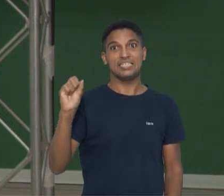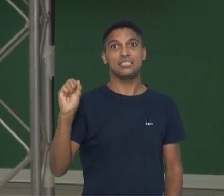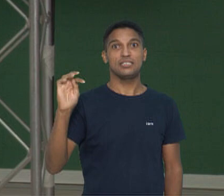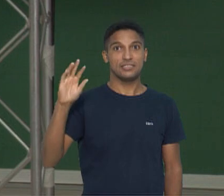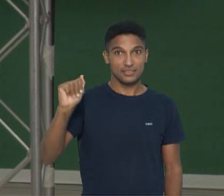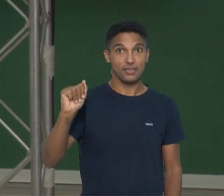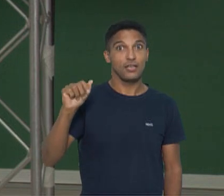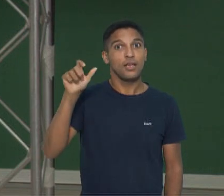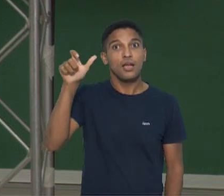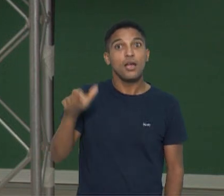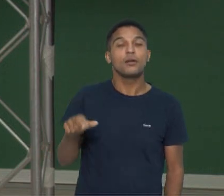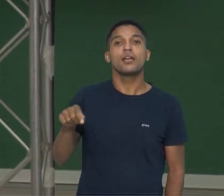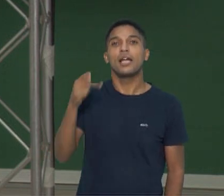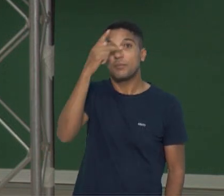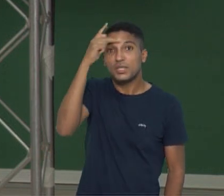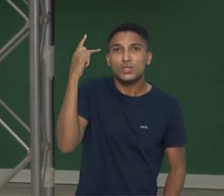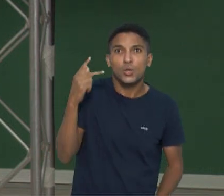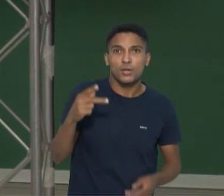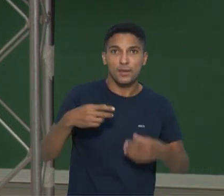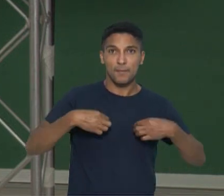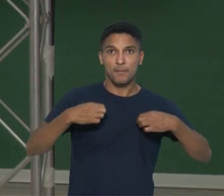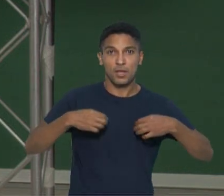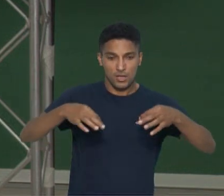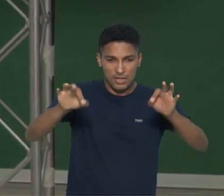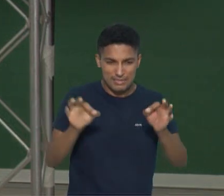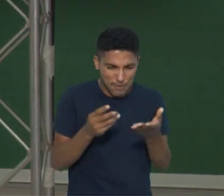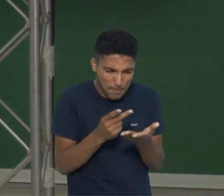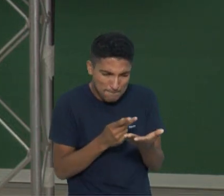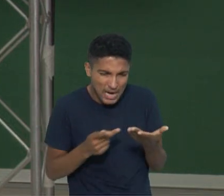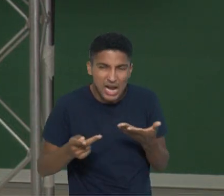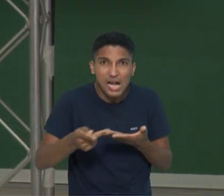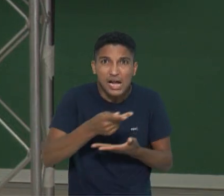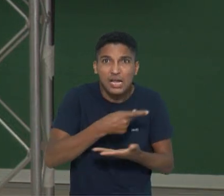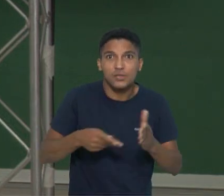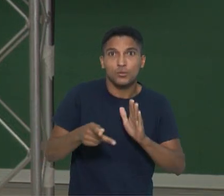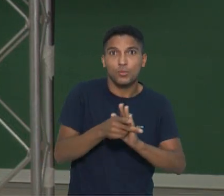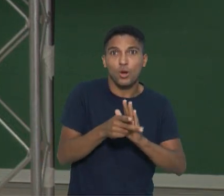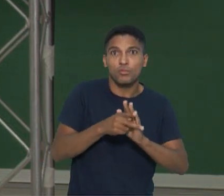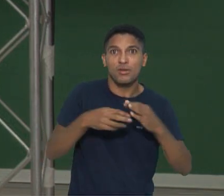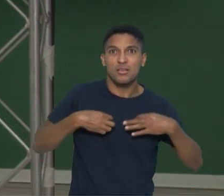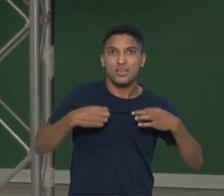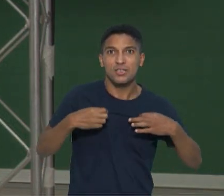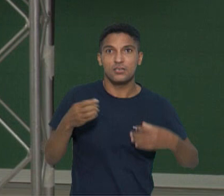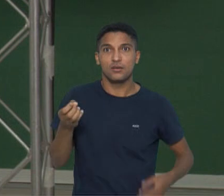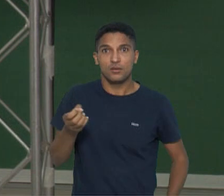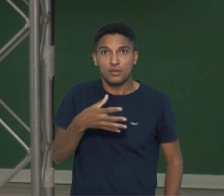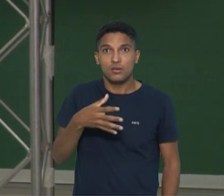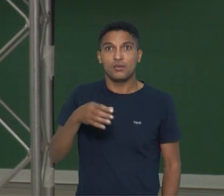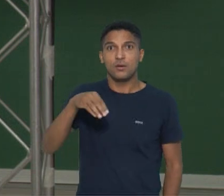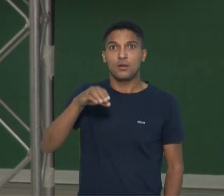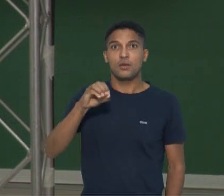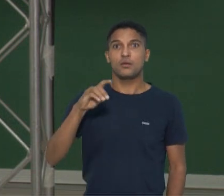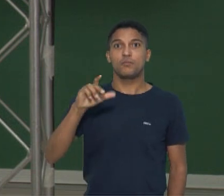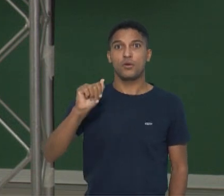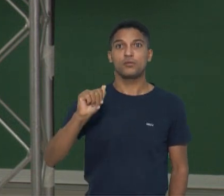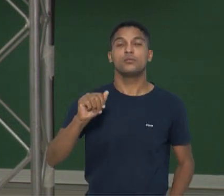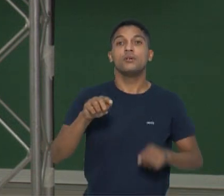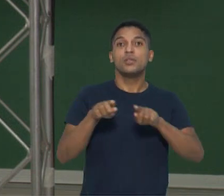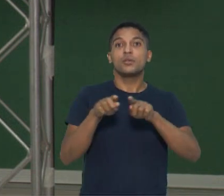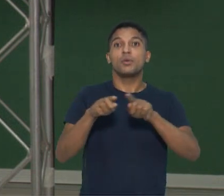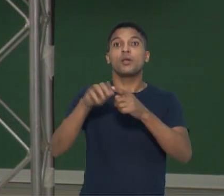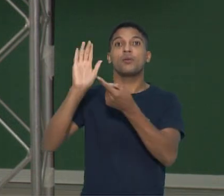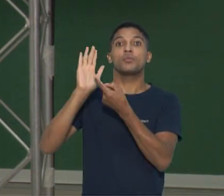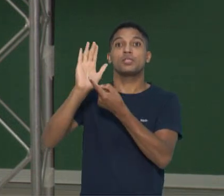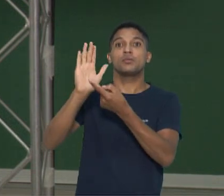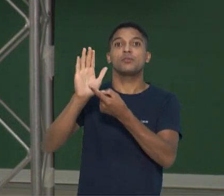faz os desenhos de moda? Lembram disso? E que eu apresentei para vocês o designer gráfico J. Carlos e a